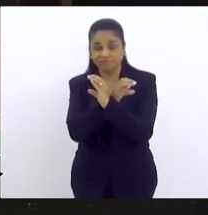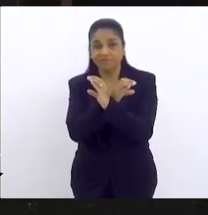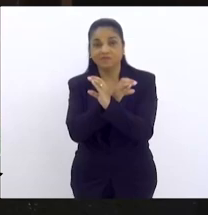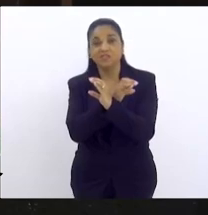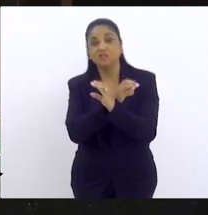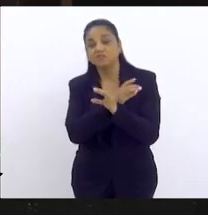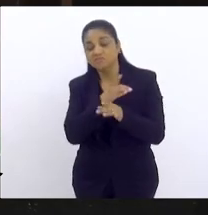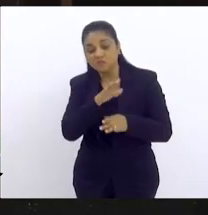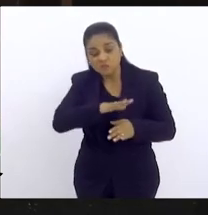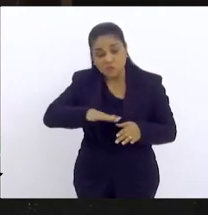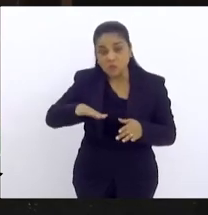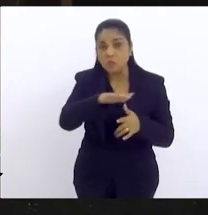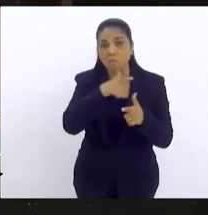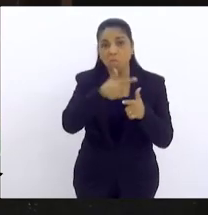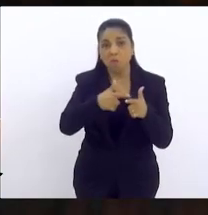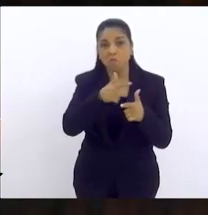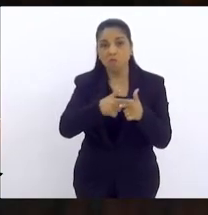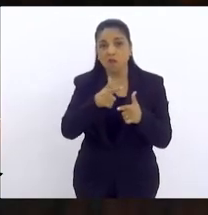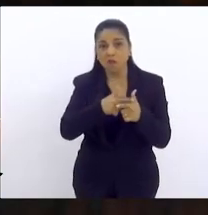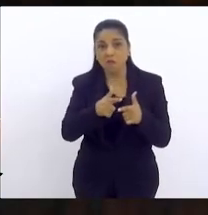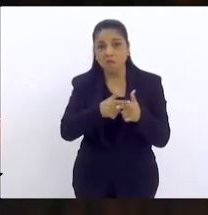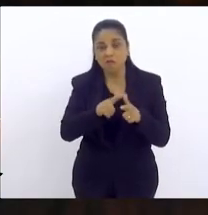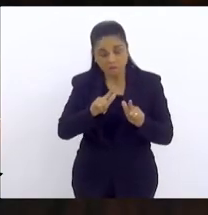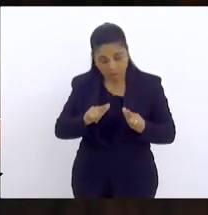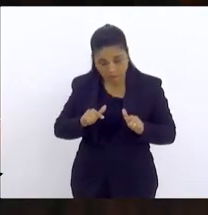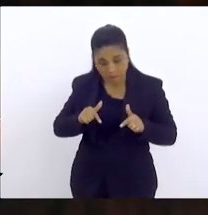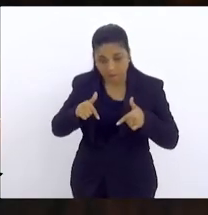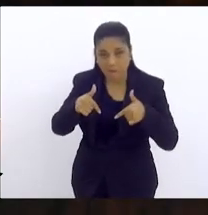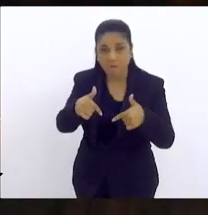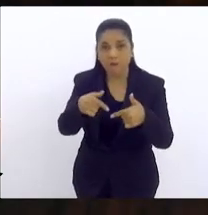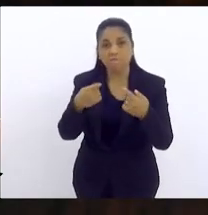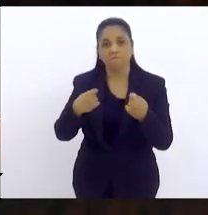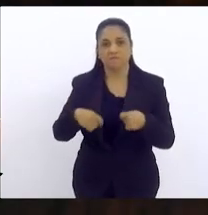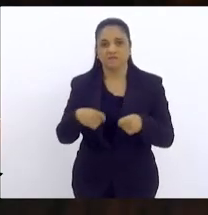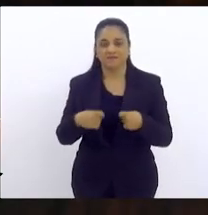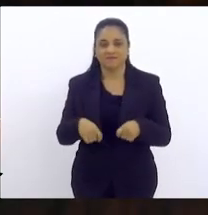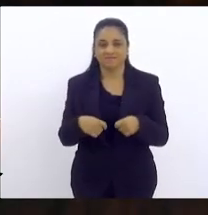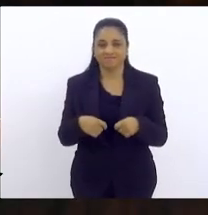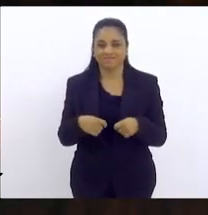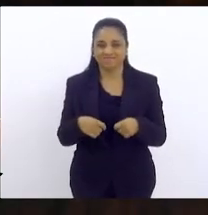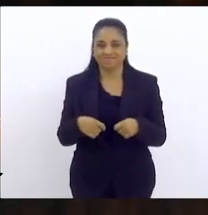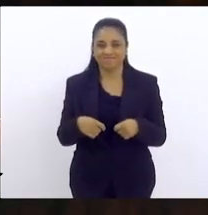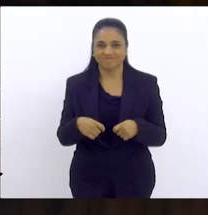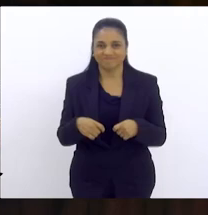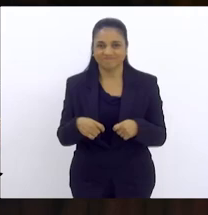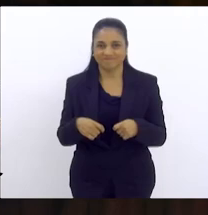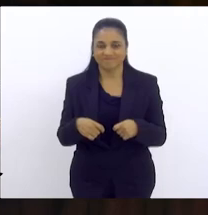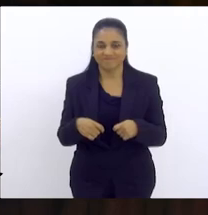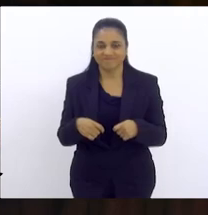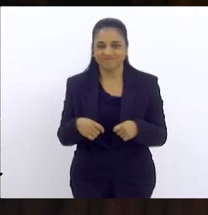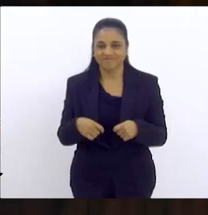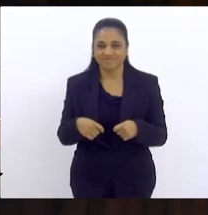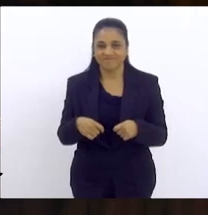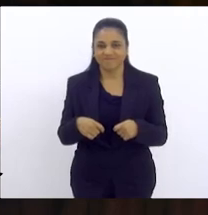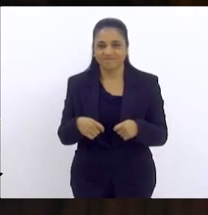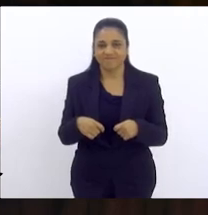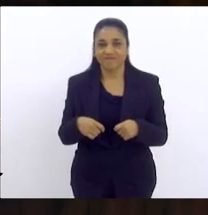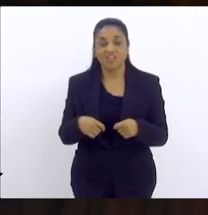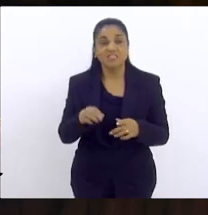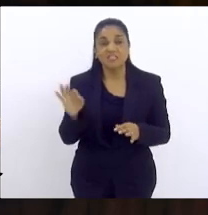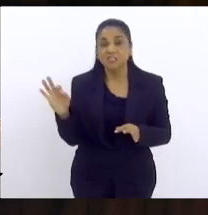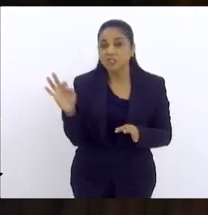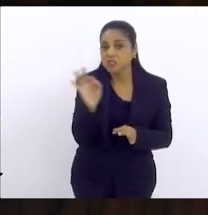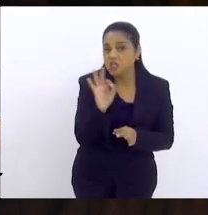eles têm que agir agora se e nenhum